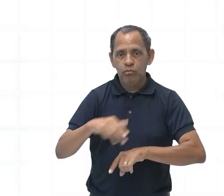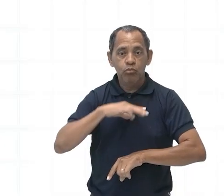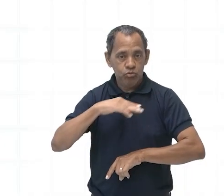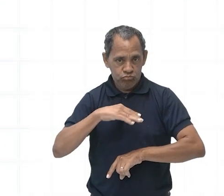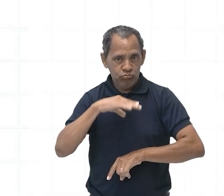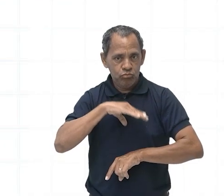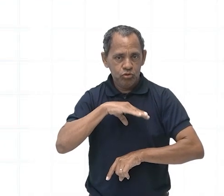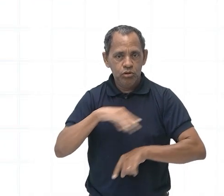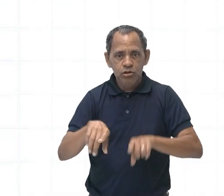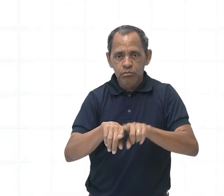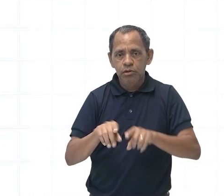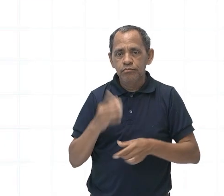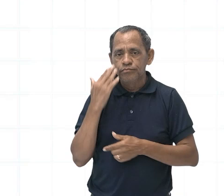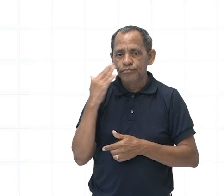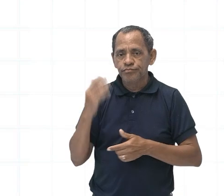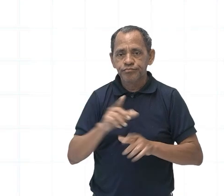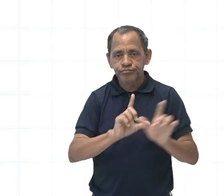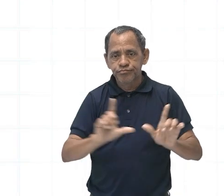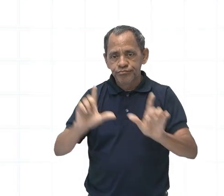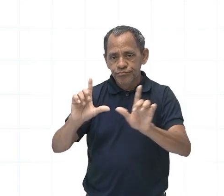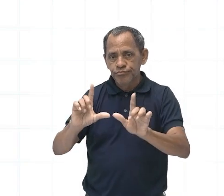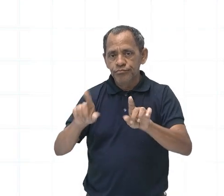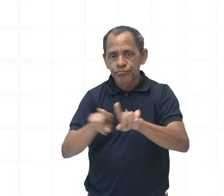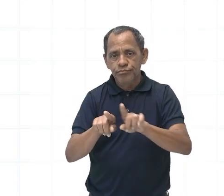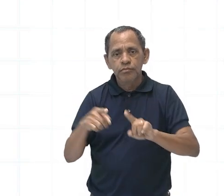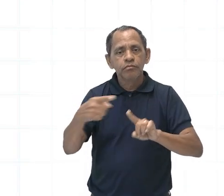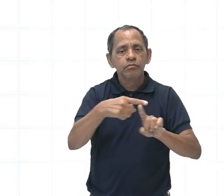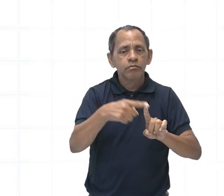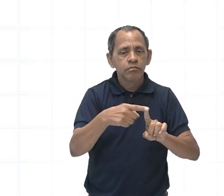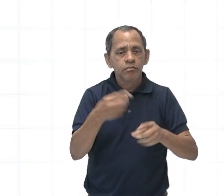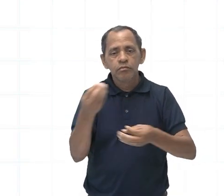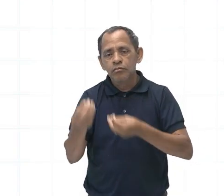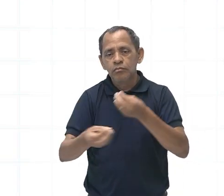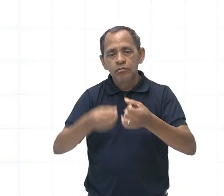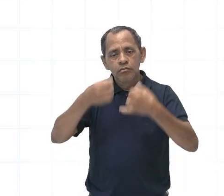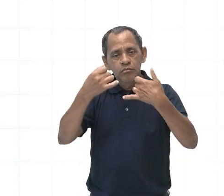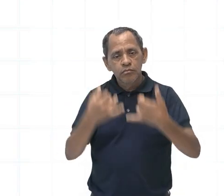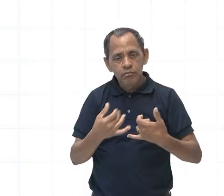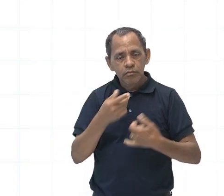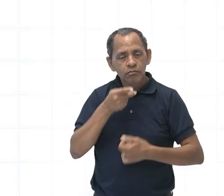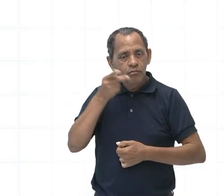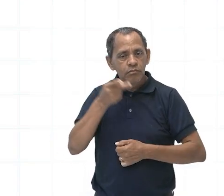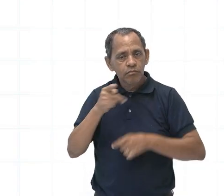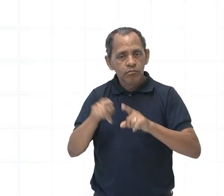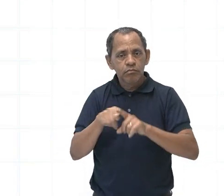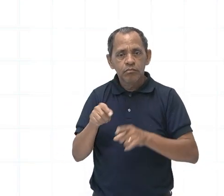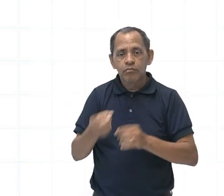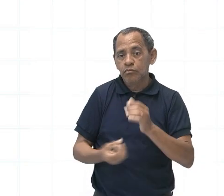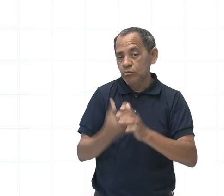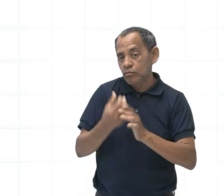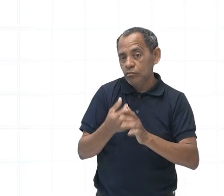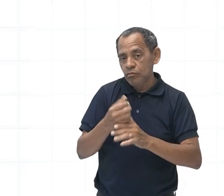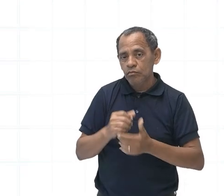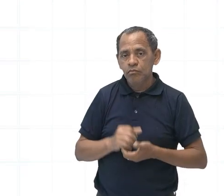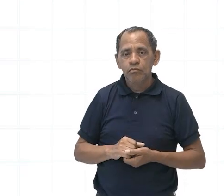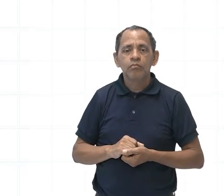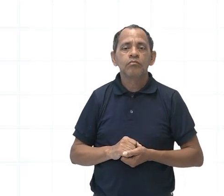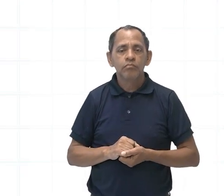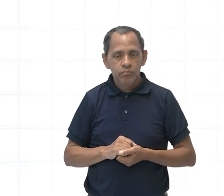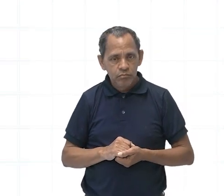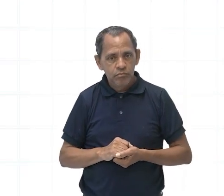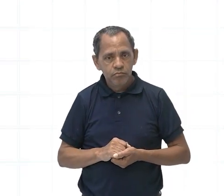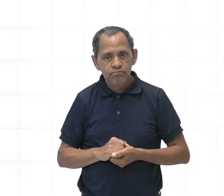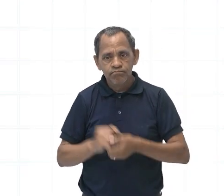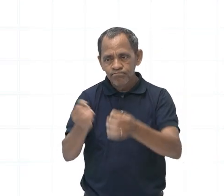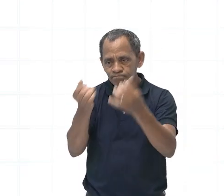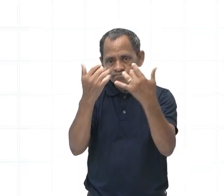cartela, vamos lá? Né? Essa forma, a forma como ela falava, gerou bastante repercussão, né? O